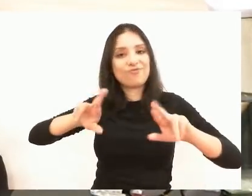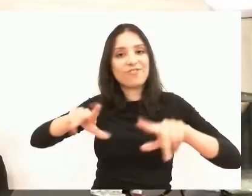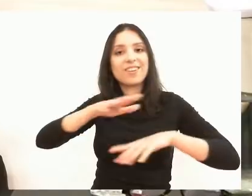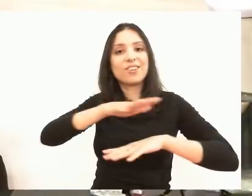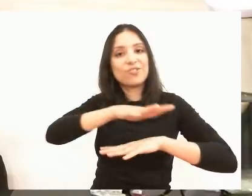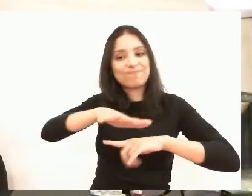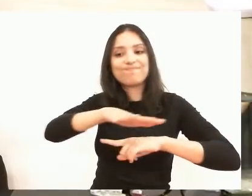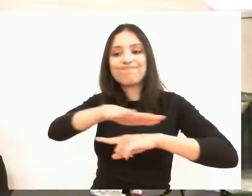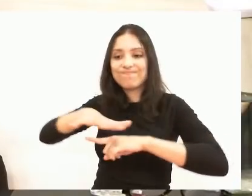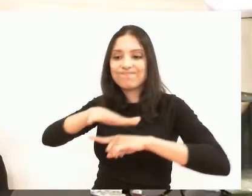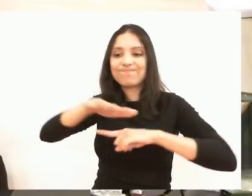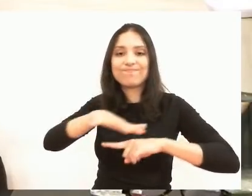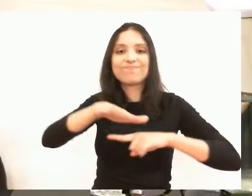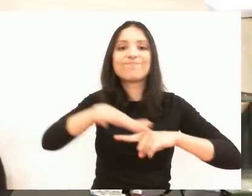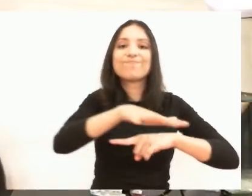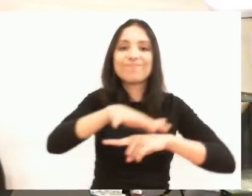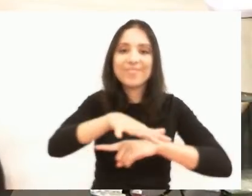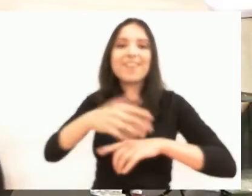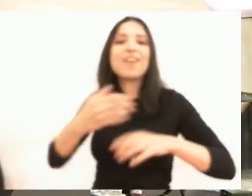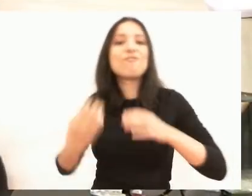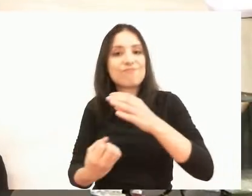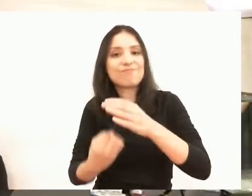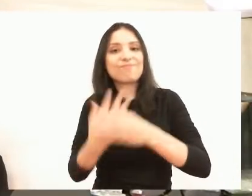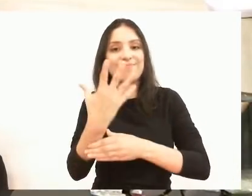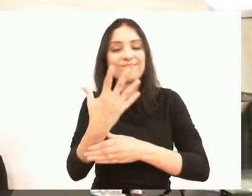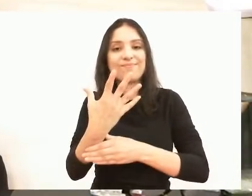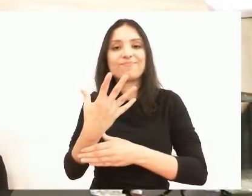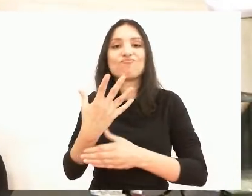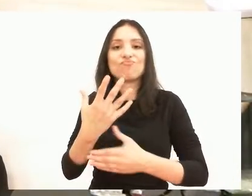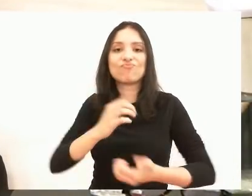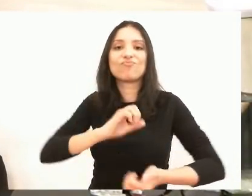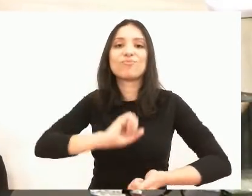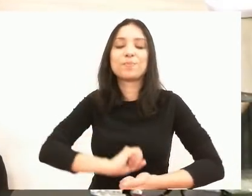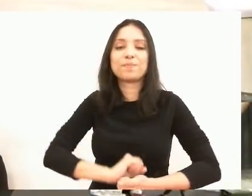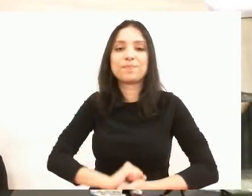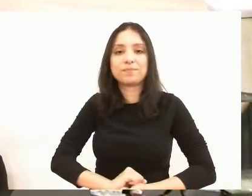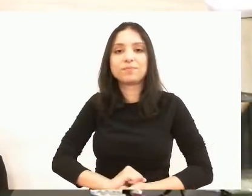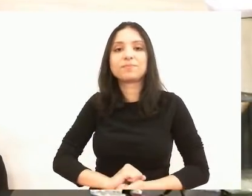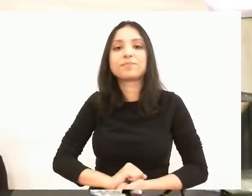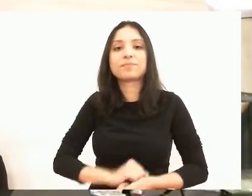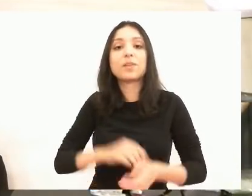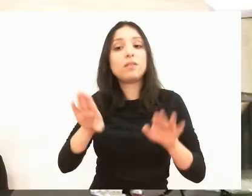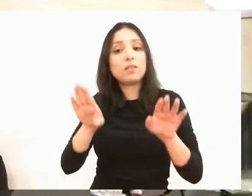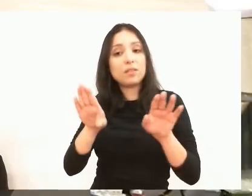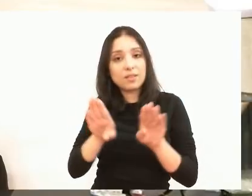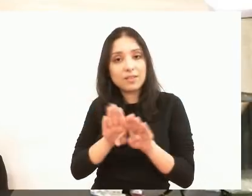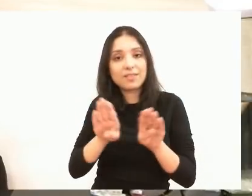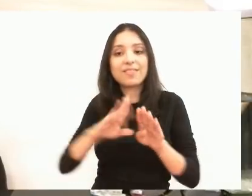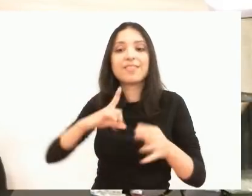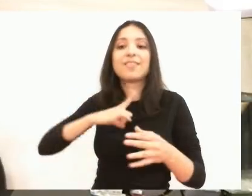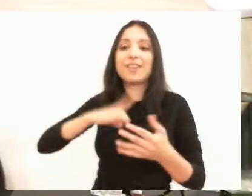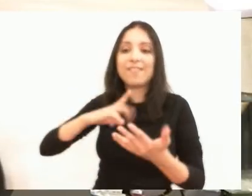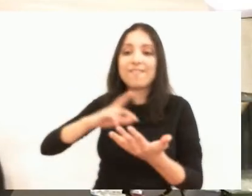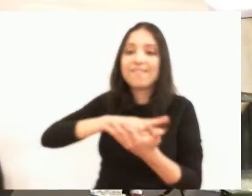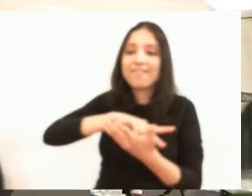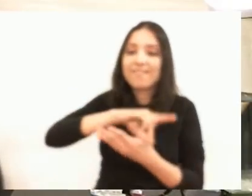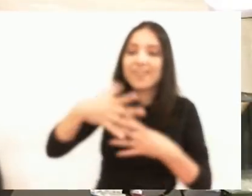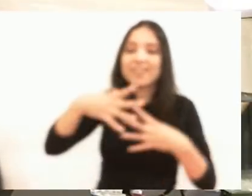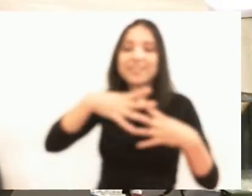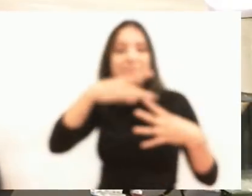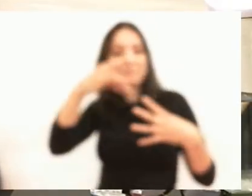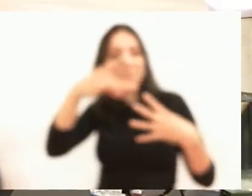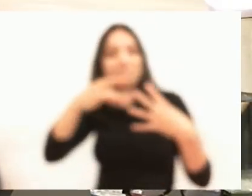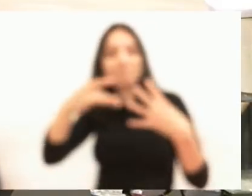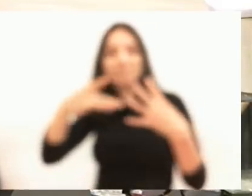particularidades a cada direcionamento de atenção da criança então o professor na